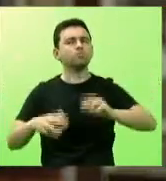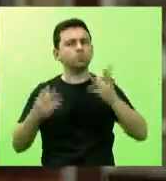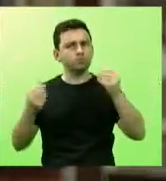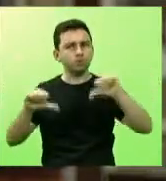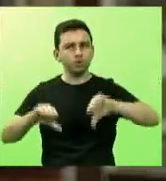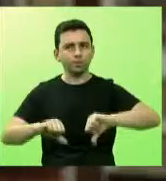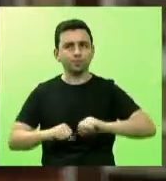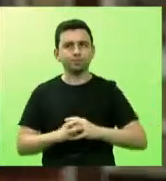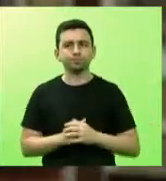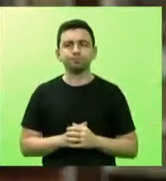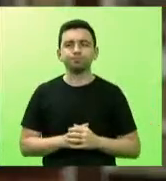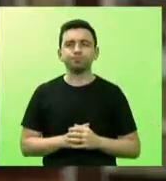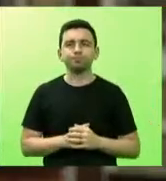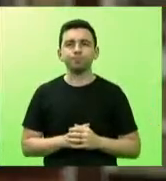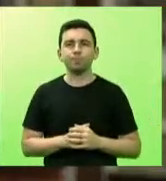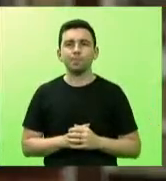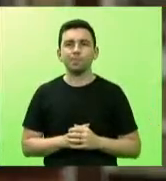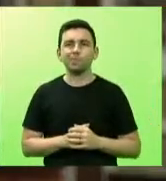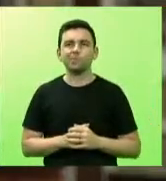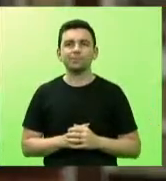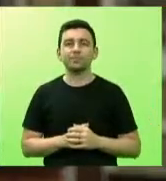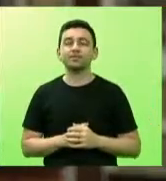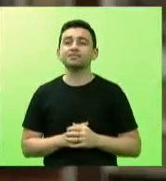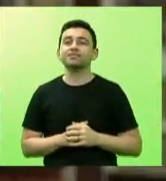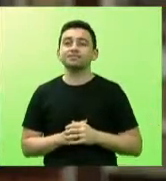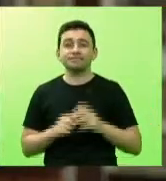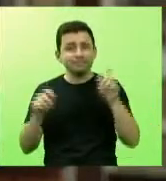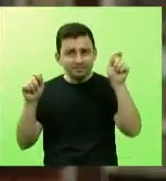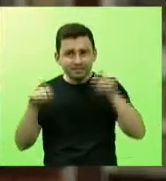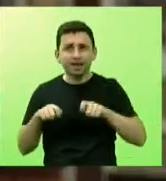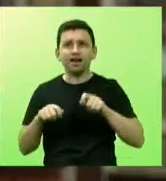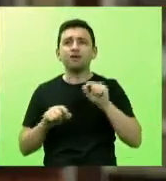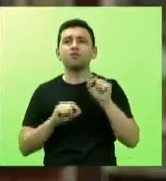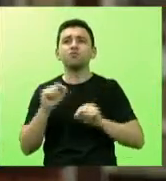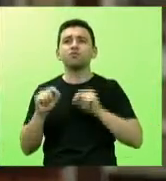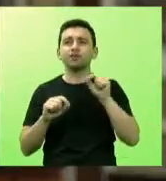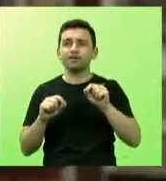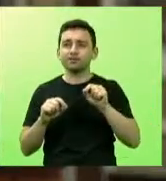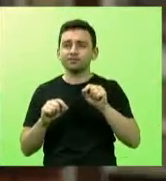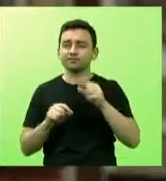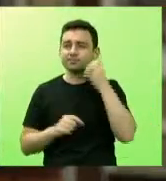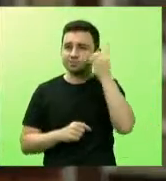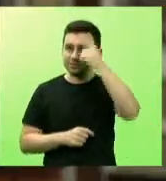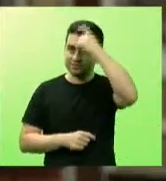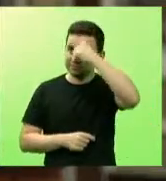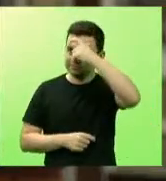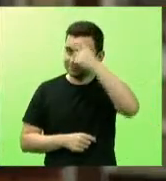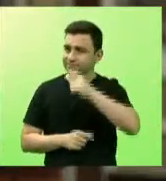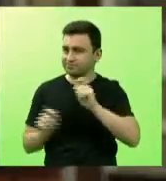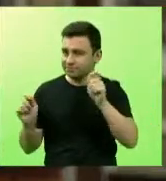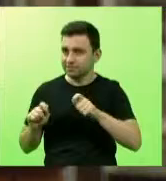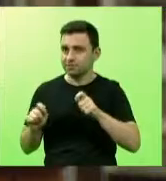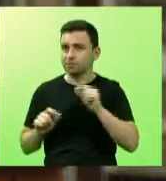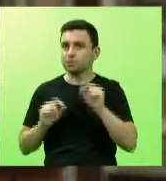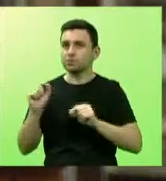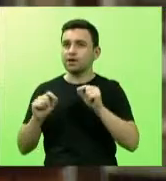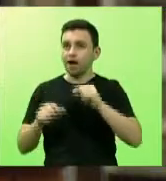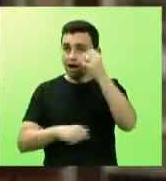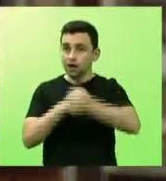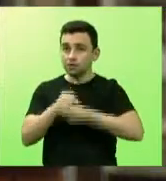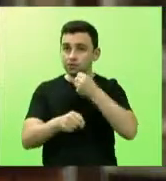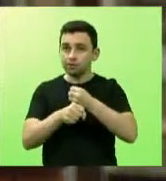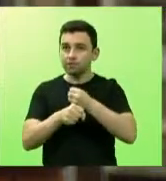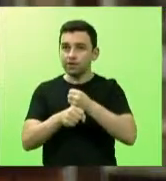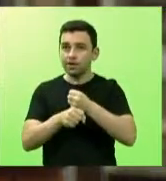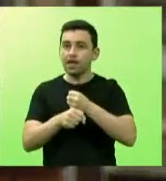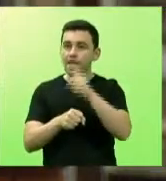pior. Eu tenho uma saída para isso aí, deputado Maurício. Ano que vem